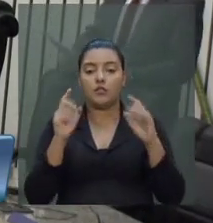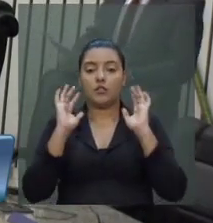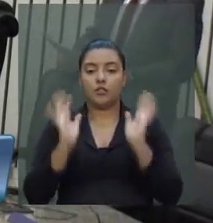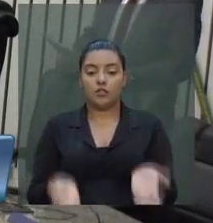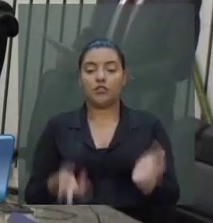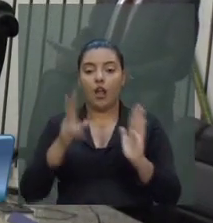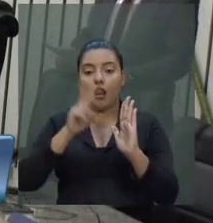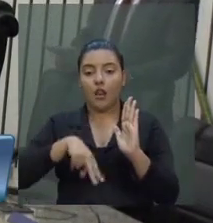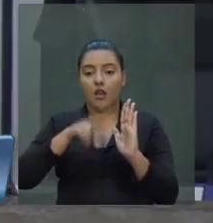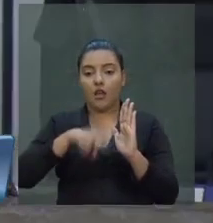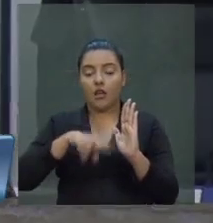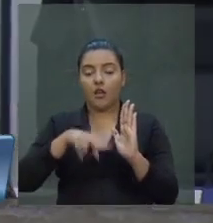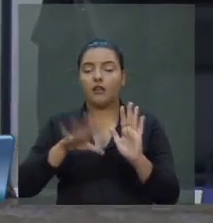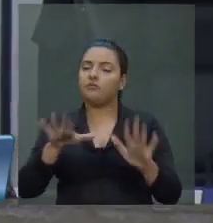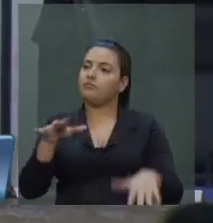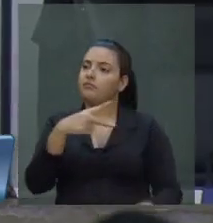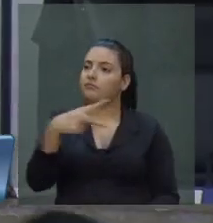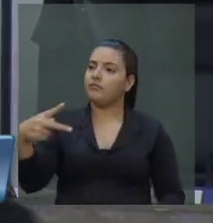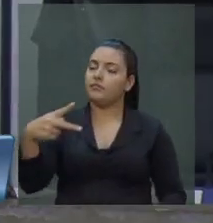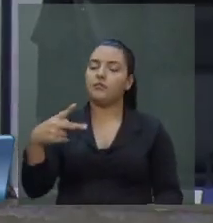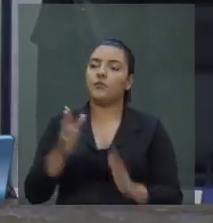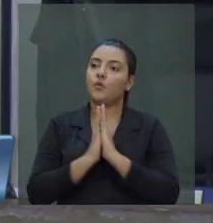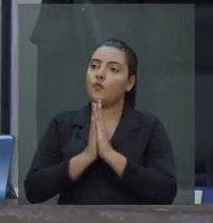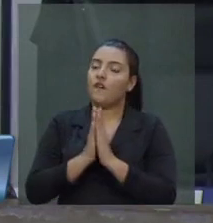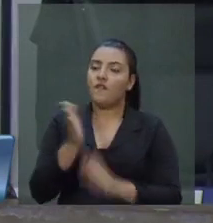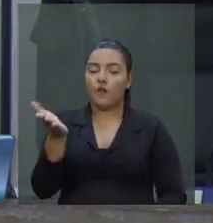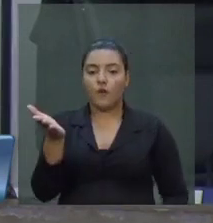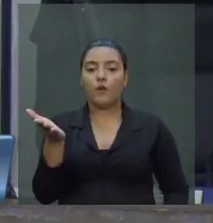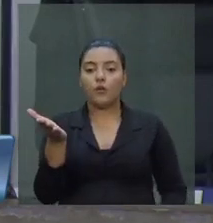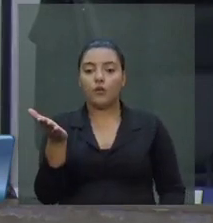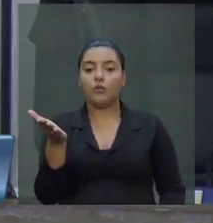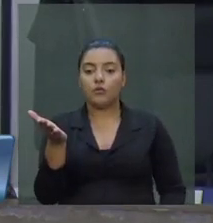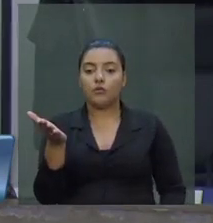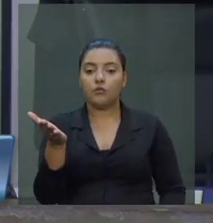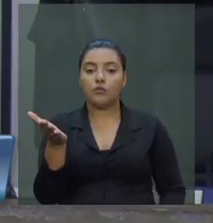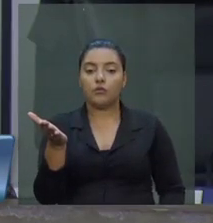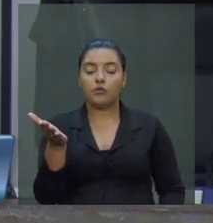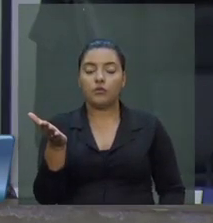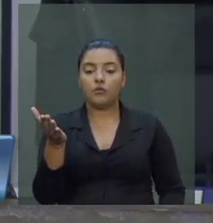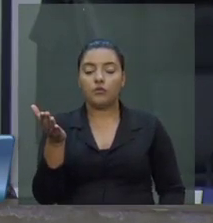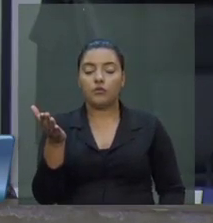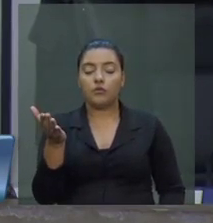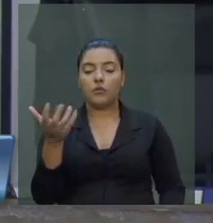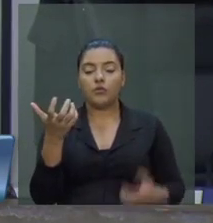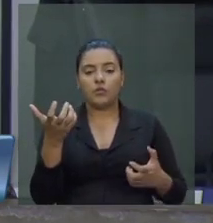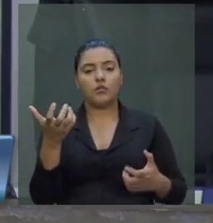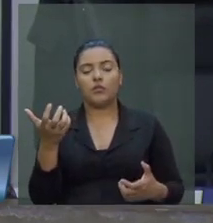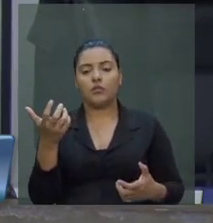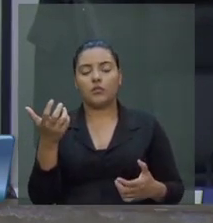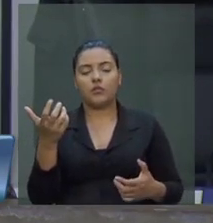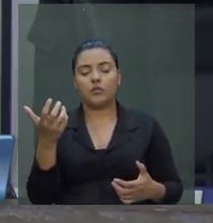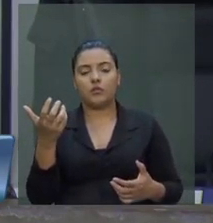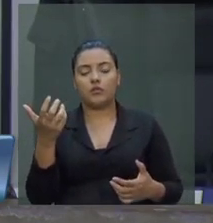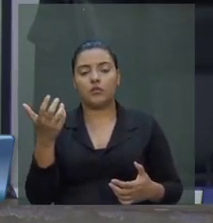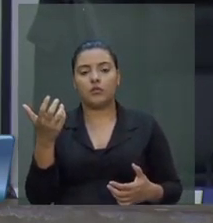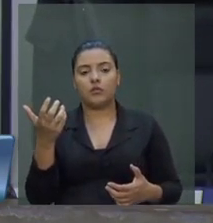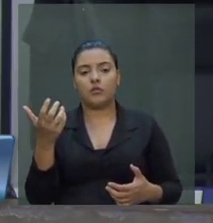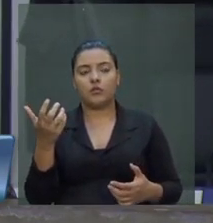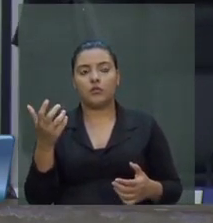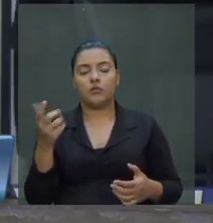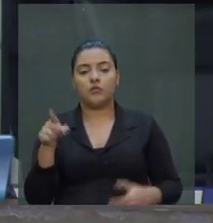acabam de ser lidas. Presidente, por Deputado gentileza. Renato Rosendo. Não, só porque no caso das